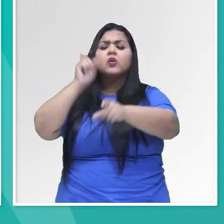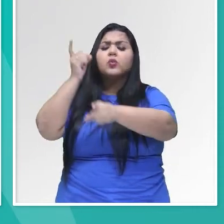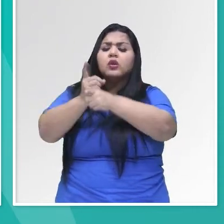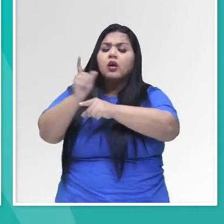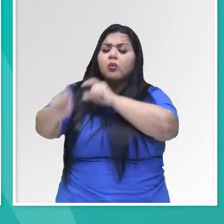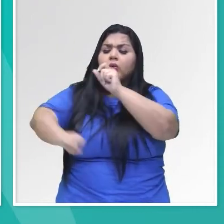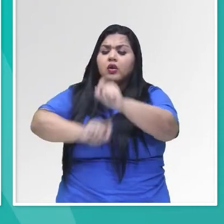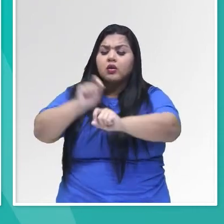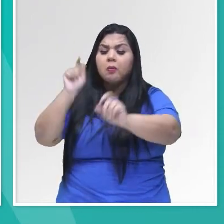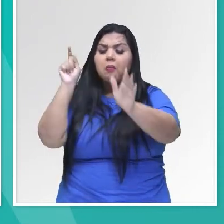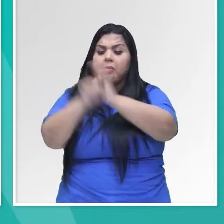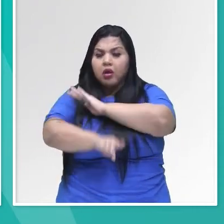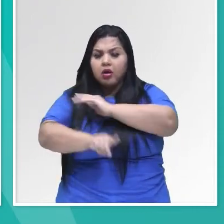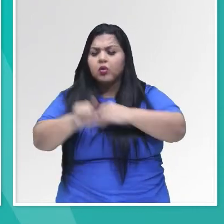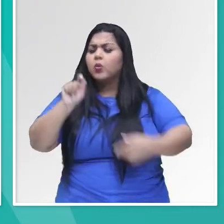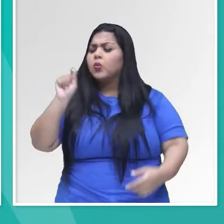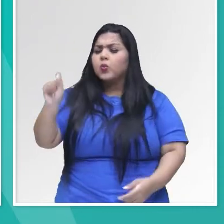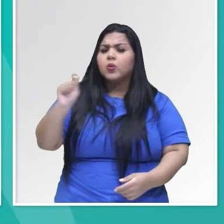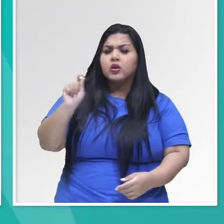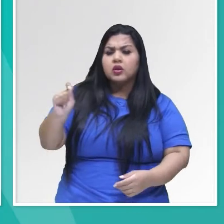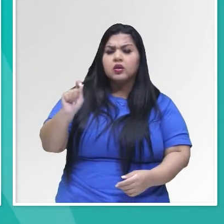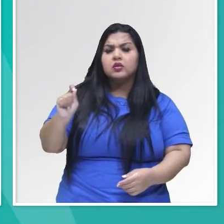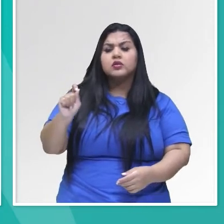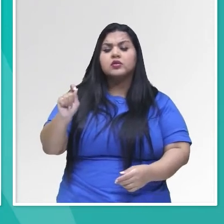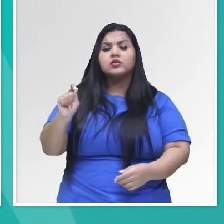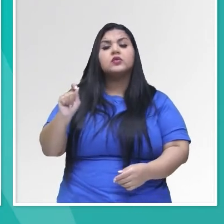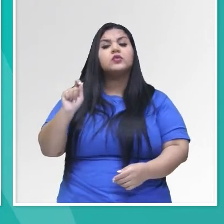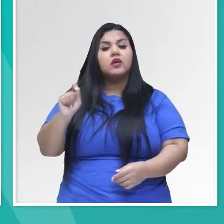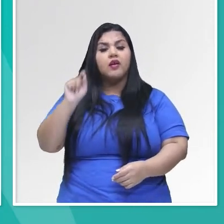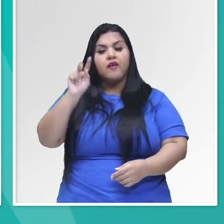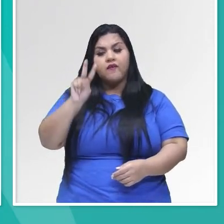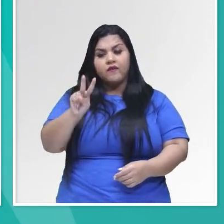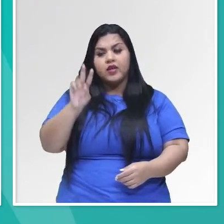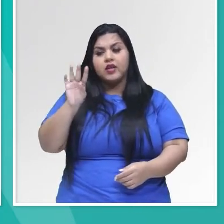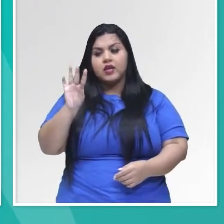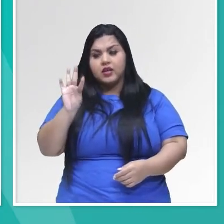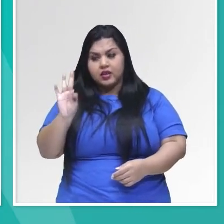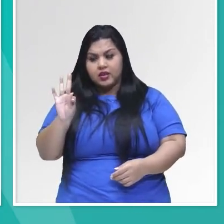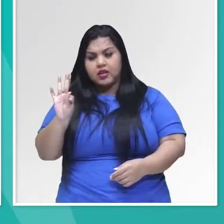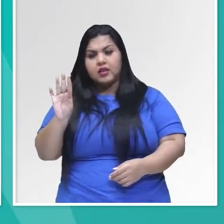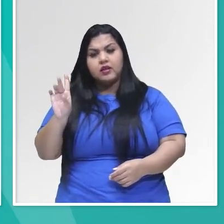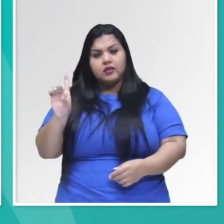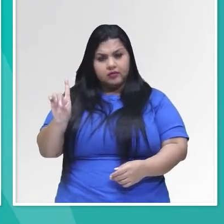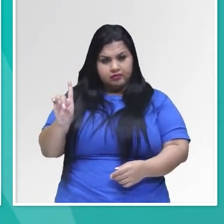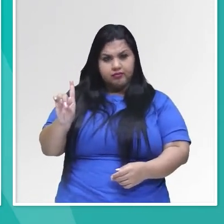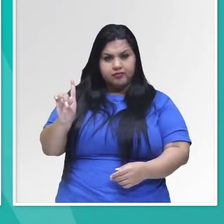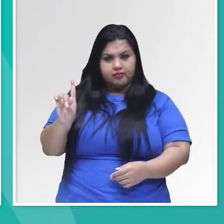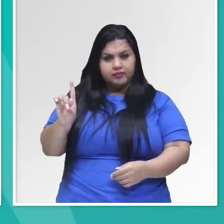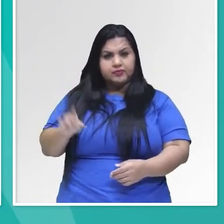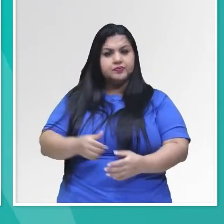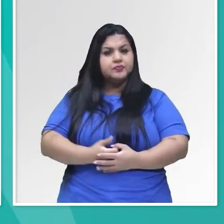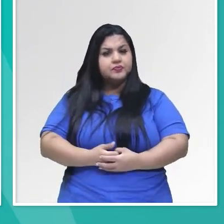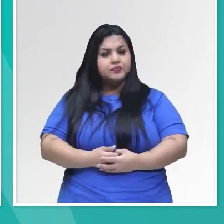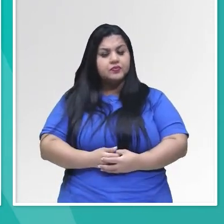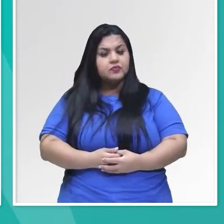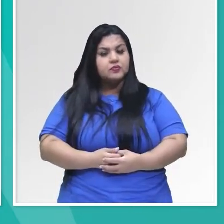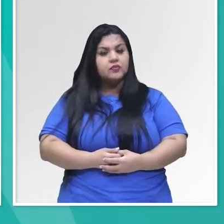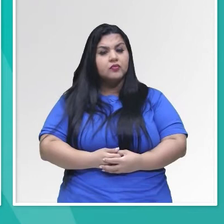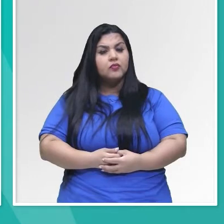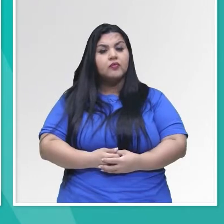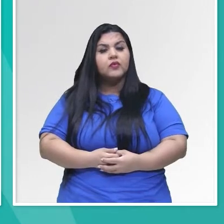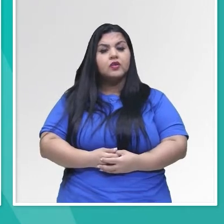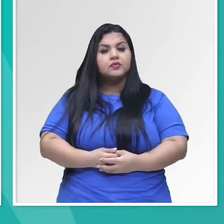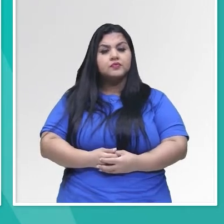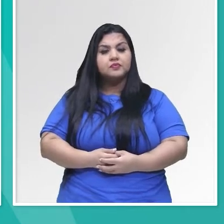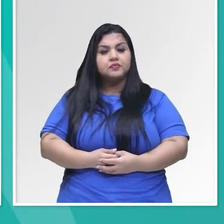Quando eu pergunto se o quê, é porque eu estou em um verbo transitivo direto, é aquele que não pede preposição, tudo bem? Agora, quando, olha